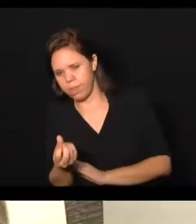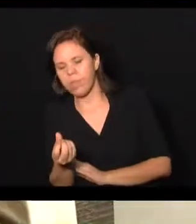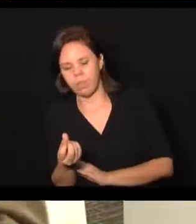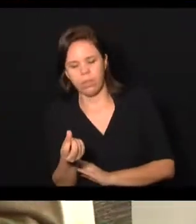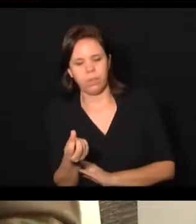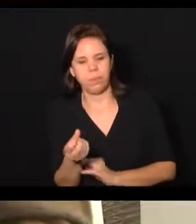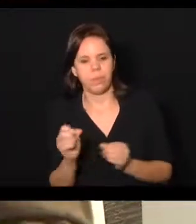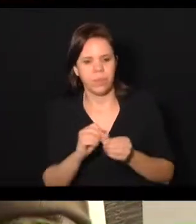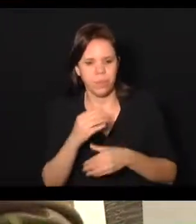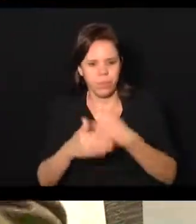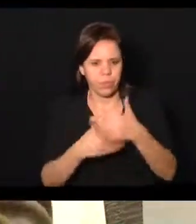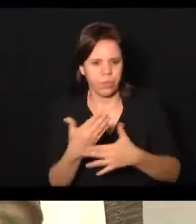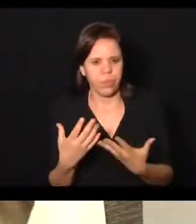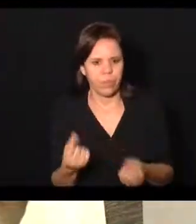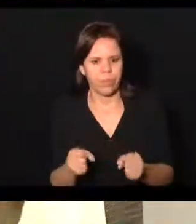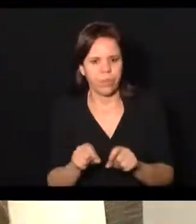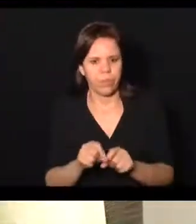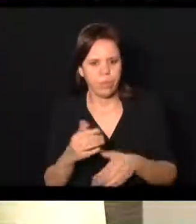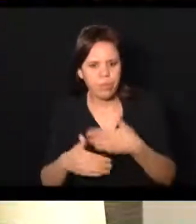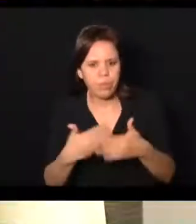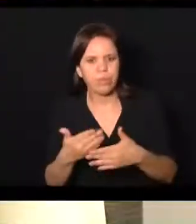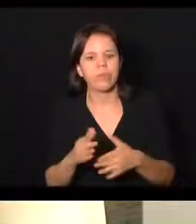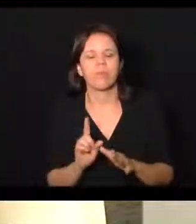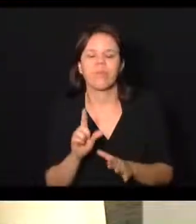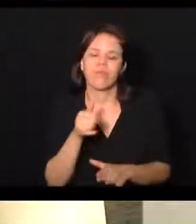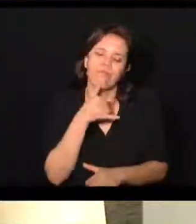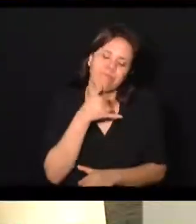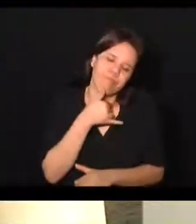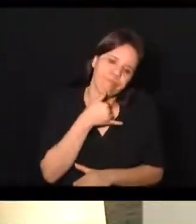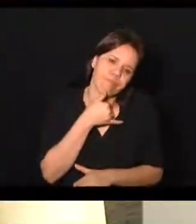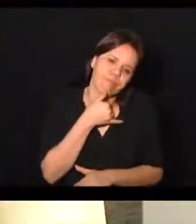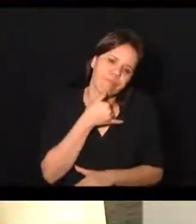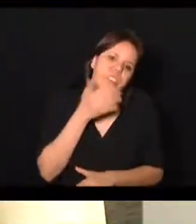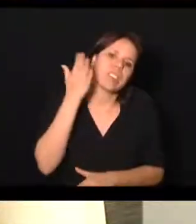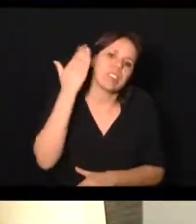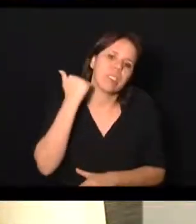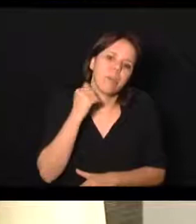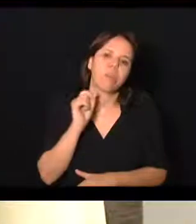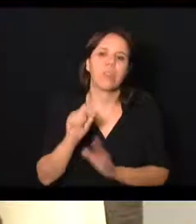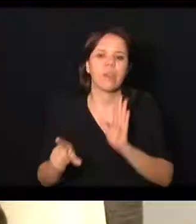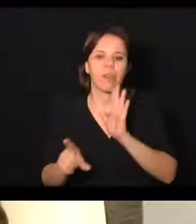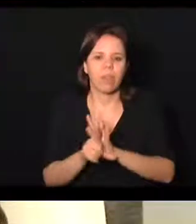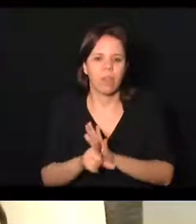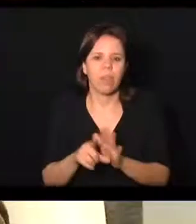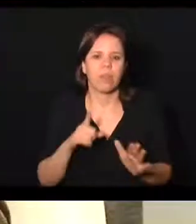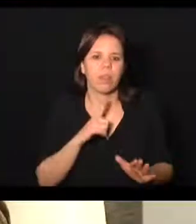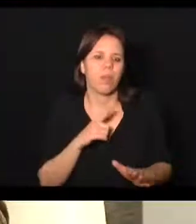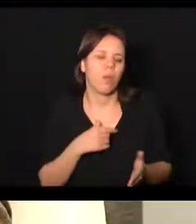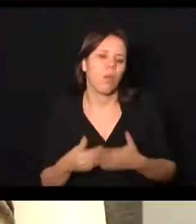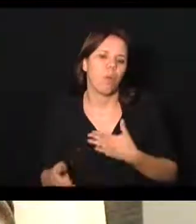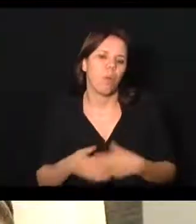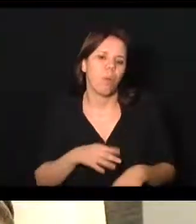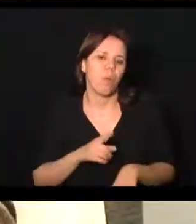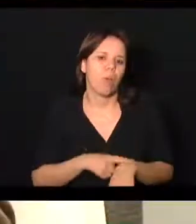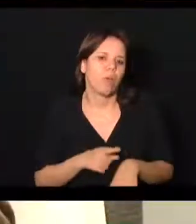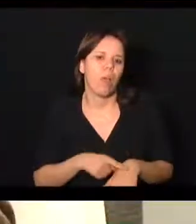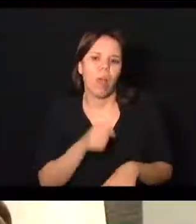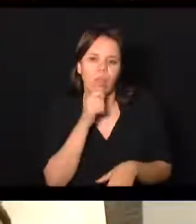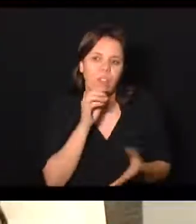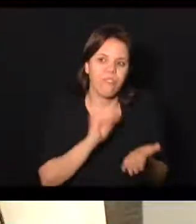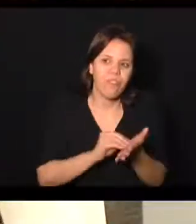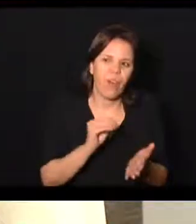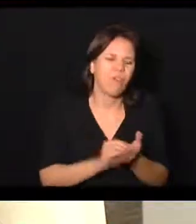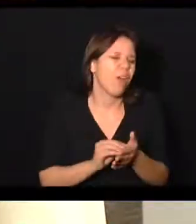e ela passou a vigorar. Infelizmente, a gente sabia que a lei tinha qualquer coisa de